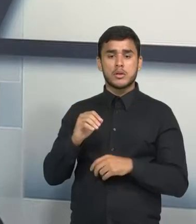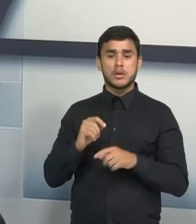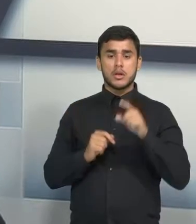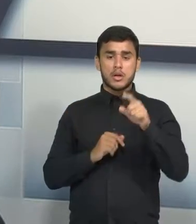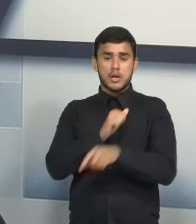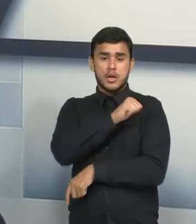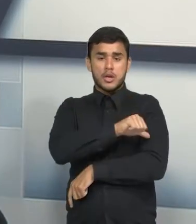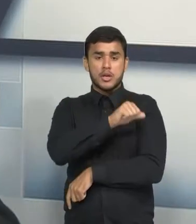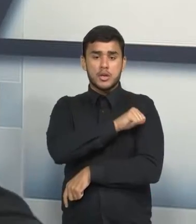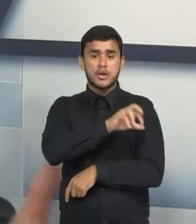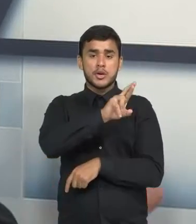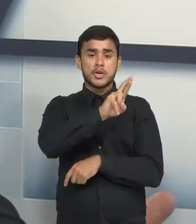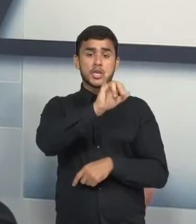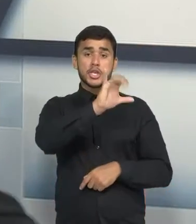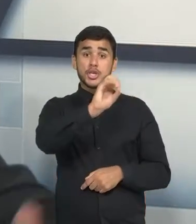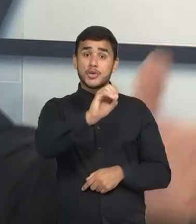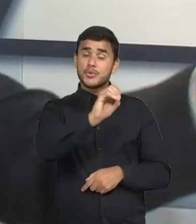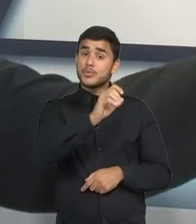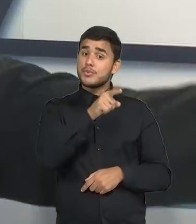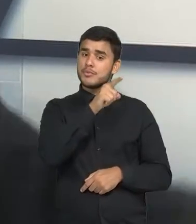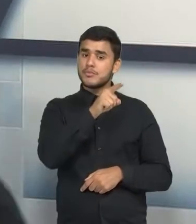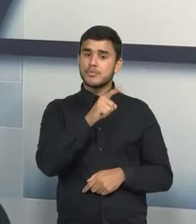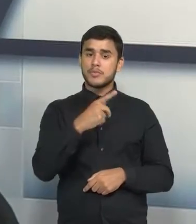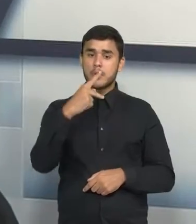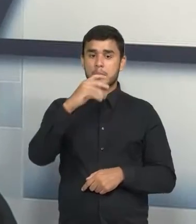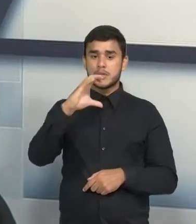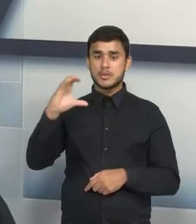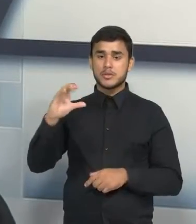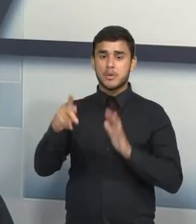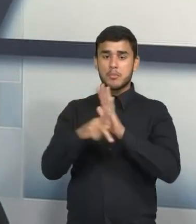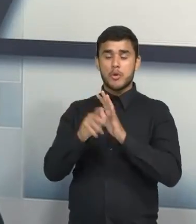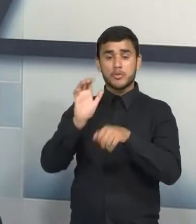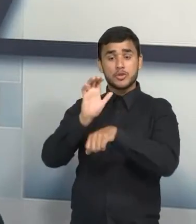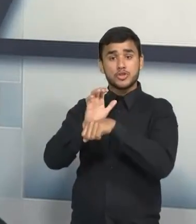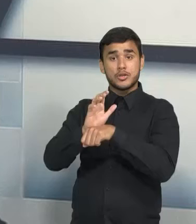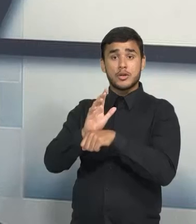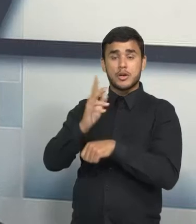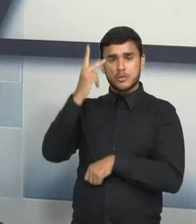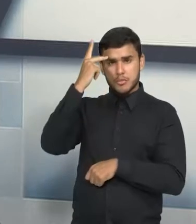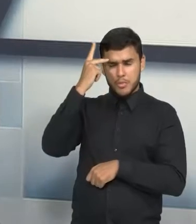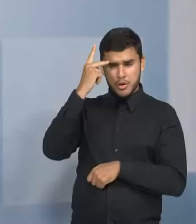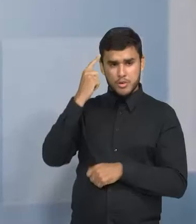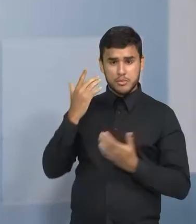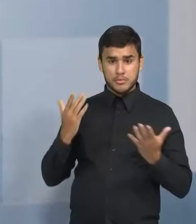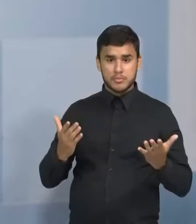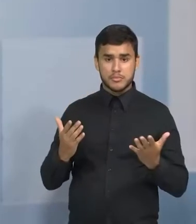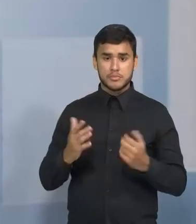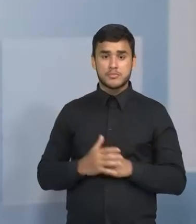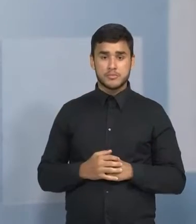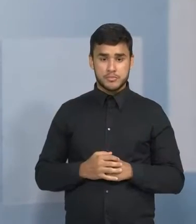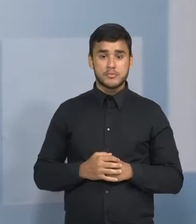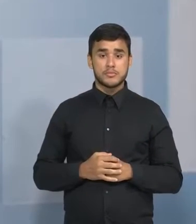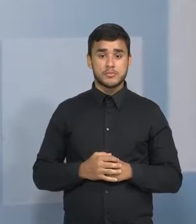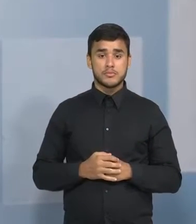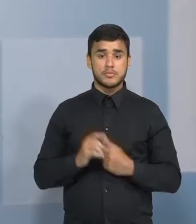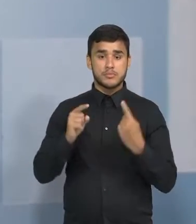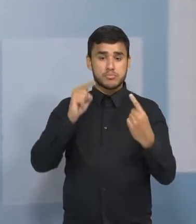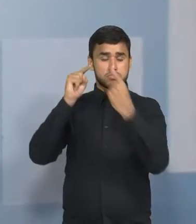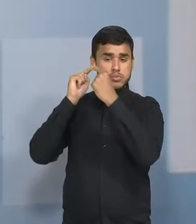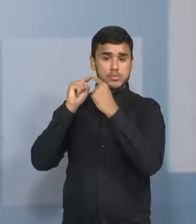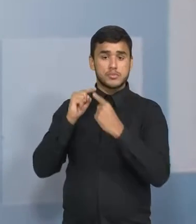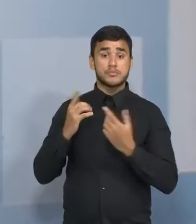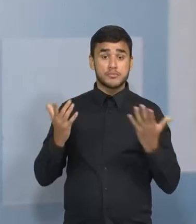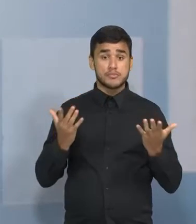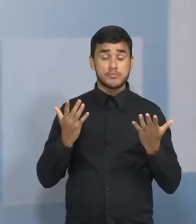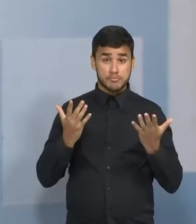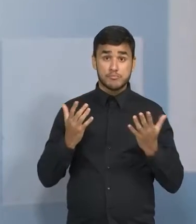Rio de Janeiro. O PCC era uma coisa de São Paulo. A Cracolândia, a primeira vez que foi noticiada foi em 88. Quer dizer, 30 anos.